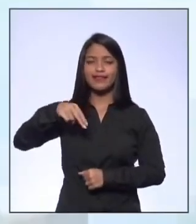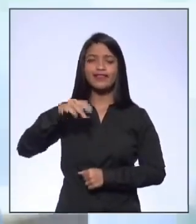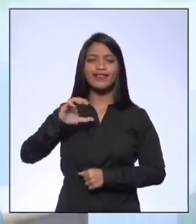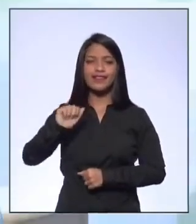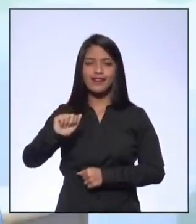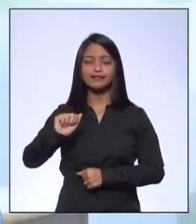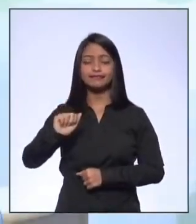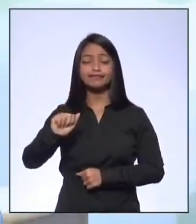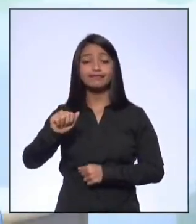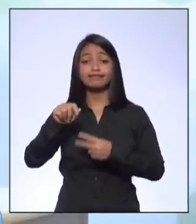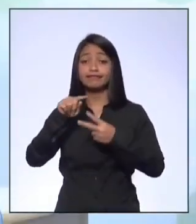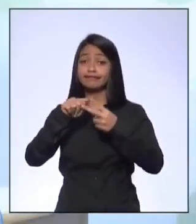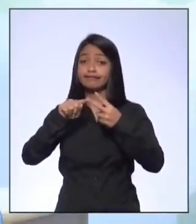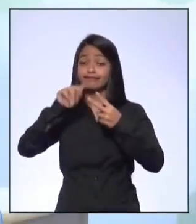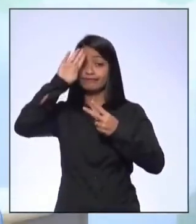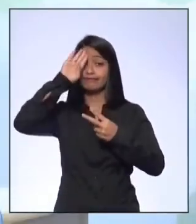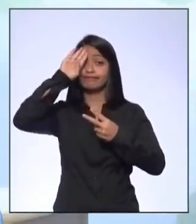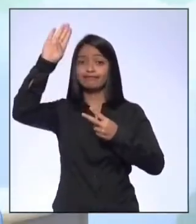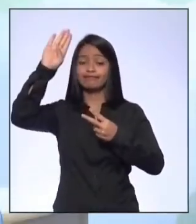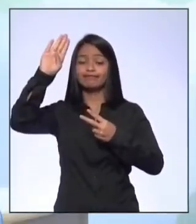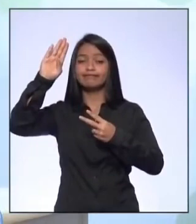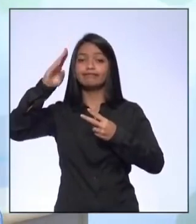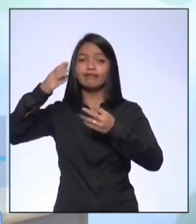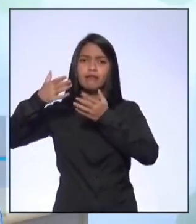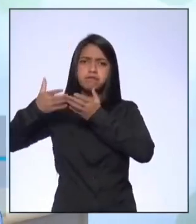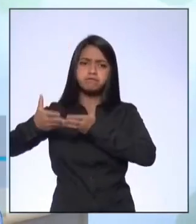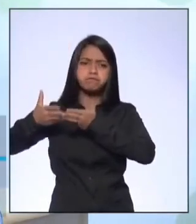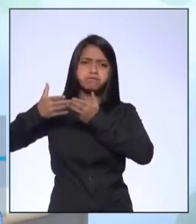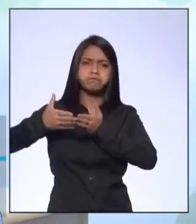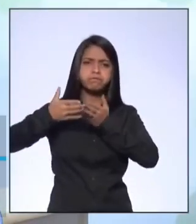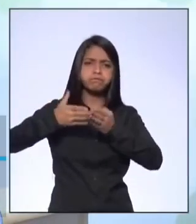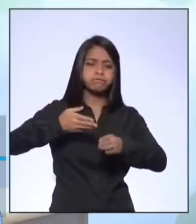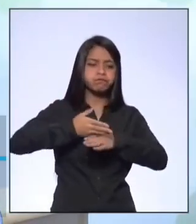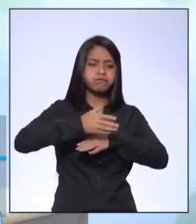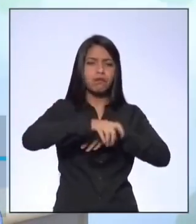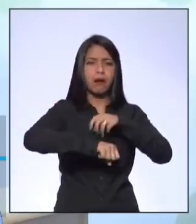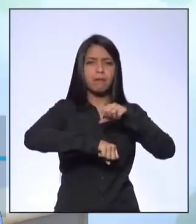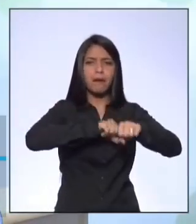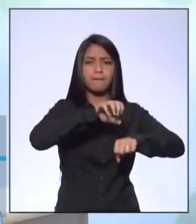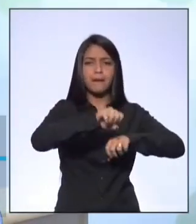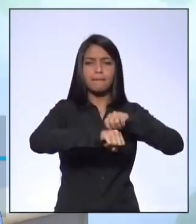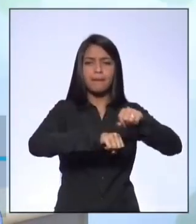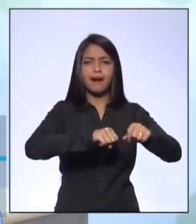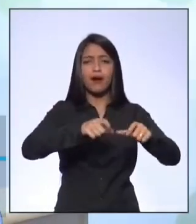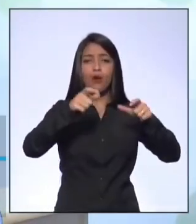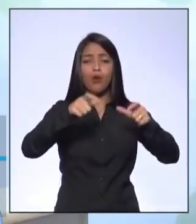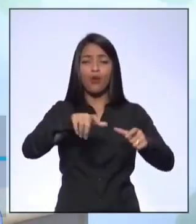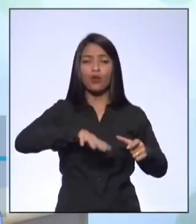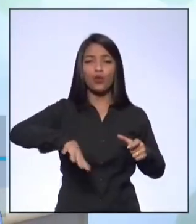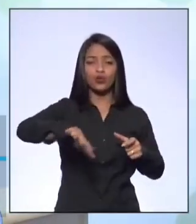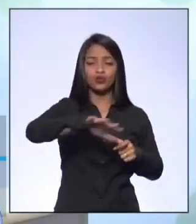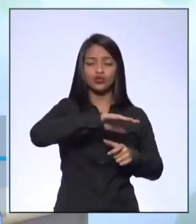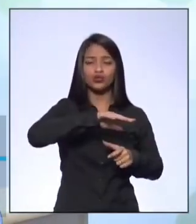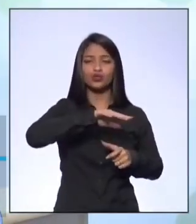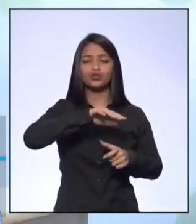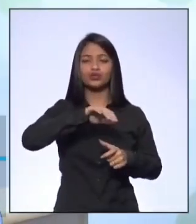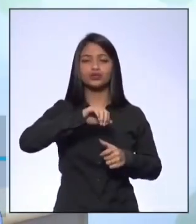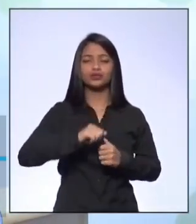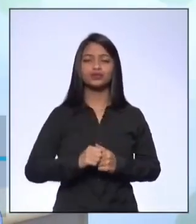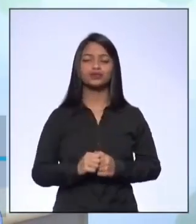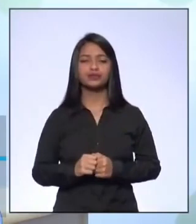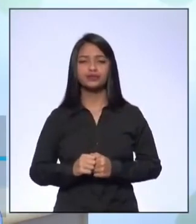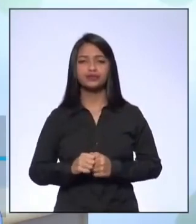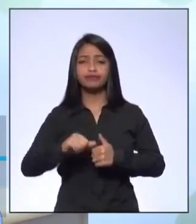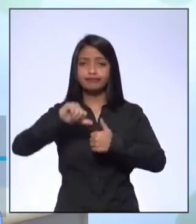protagonistas dessa colonização que houve aí no continente americano, na parte aí